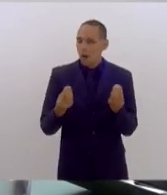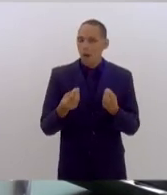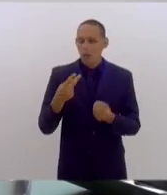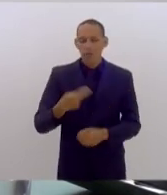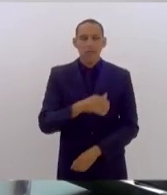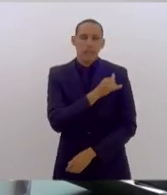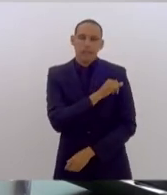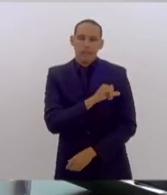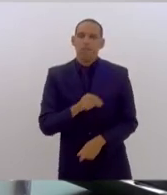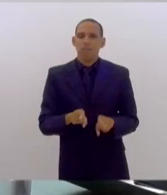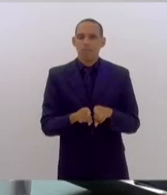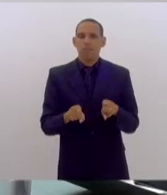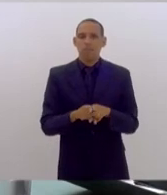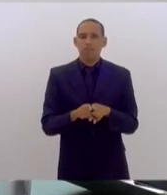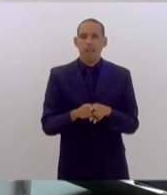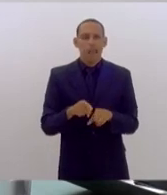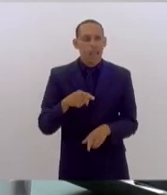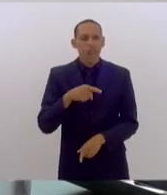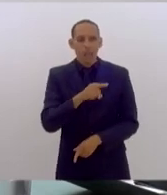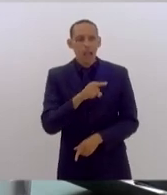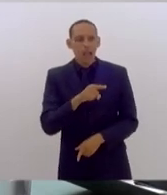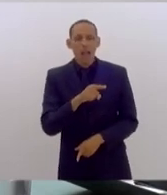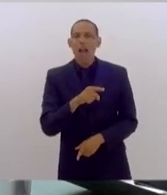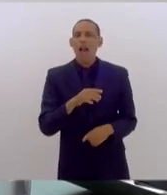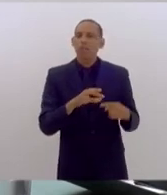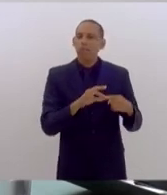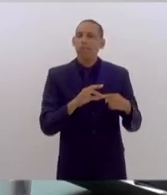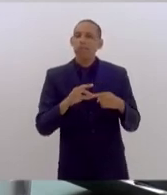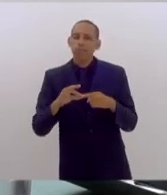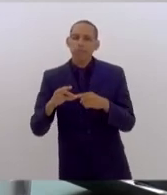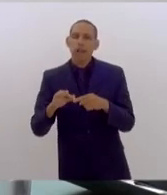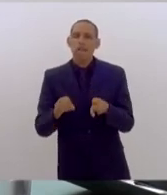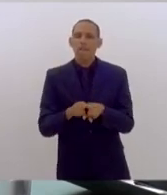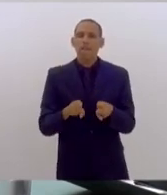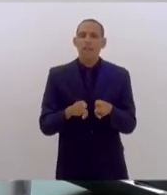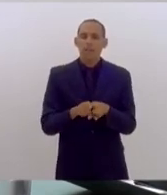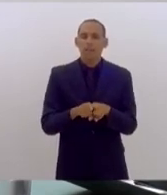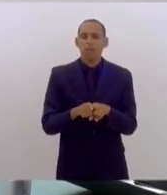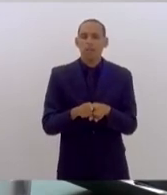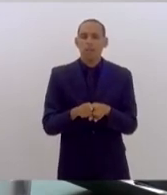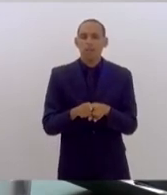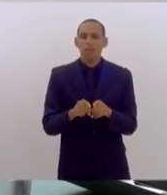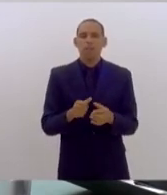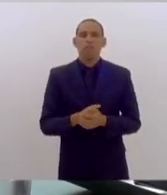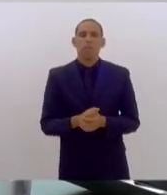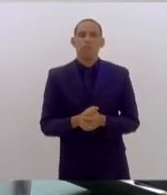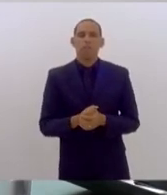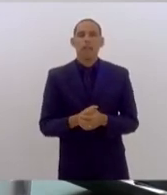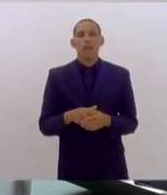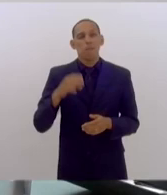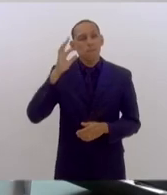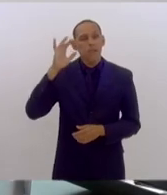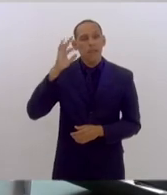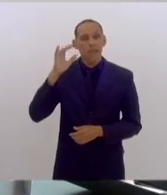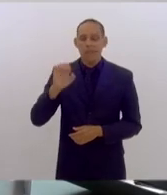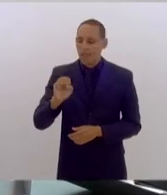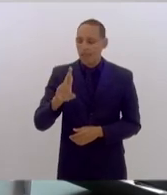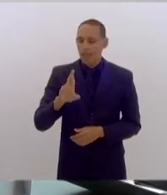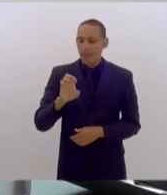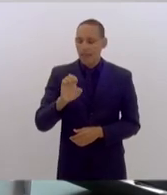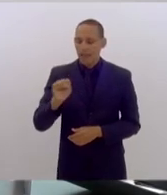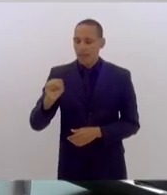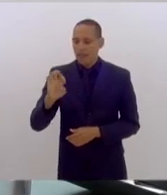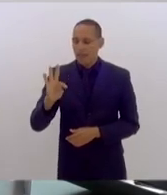no Rio de Janeiro e particularmente do subúrbio do Rio de Janeiro e como se deram os processos de reestatização privatização